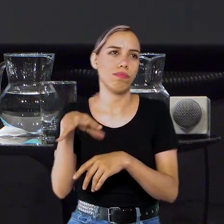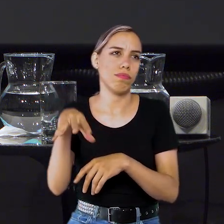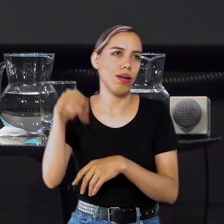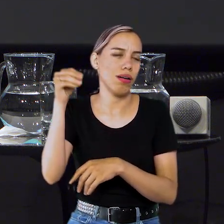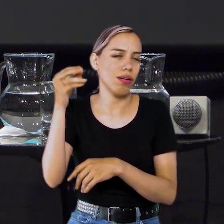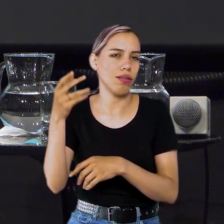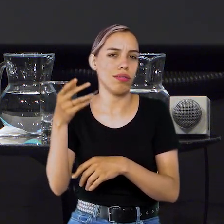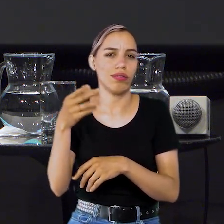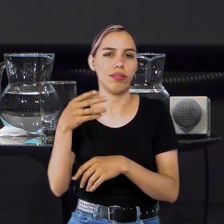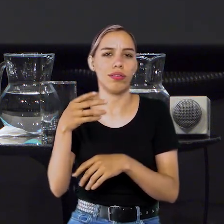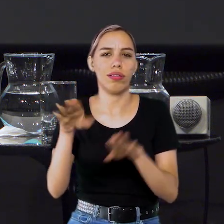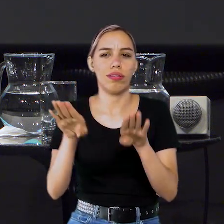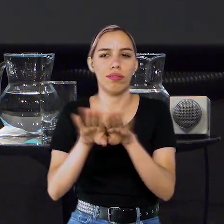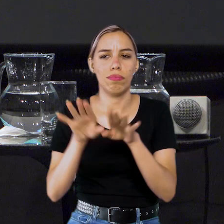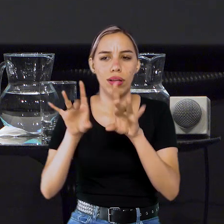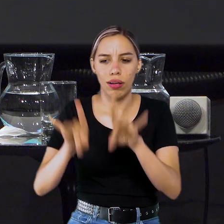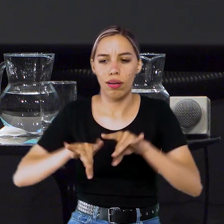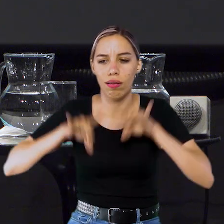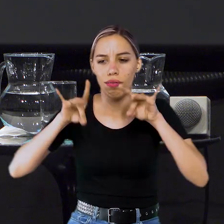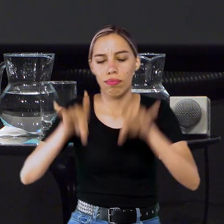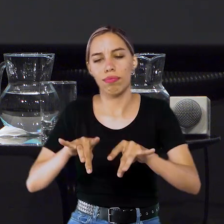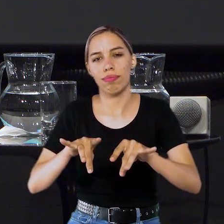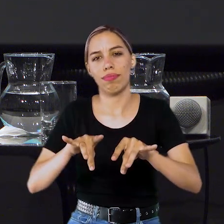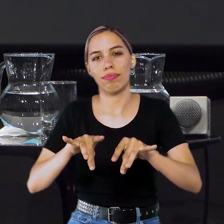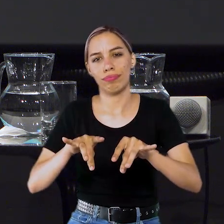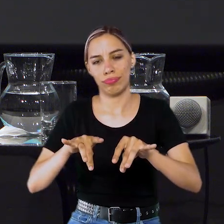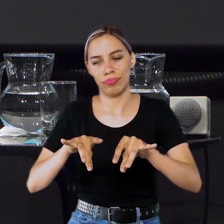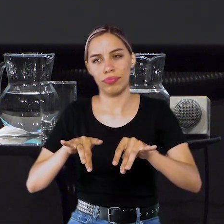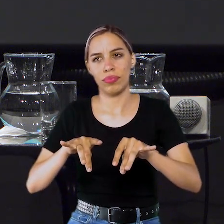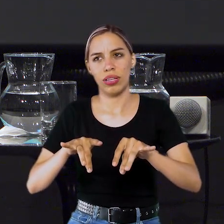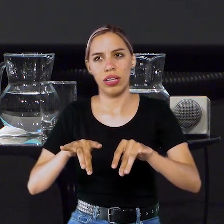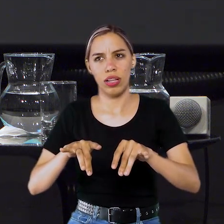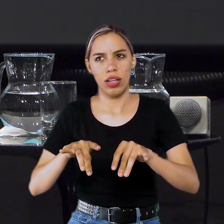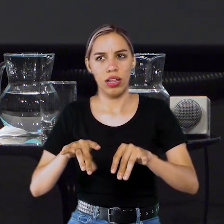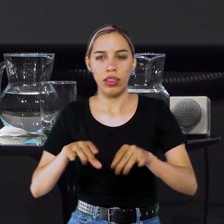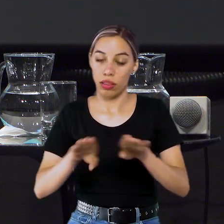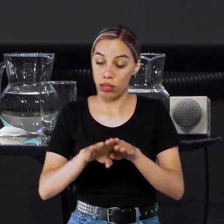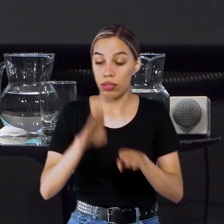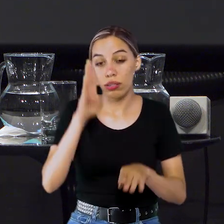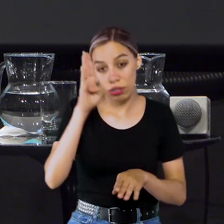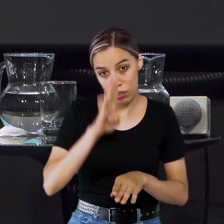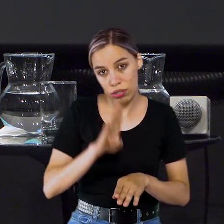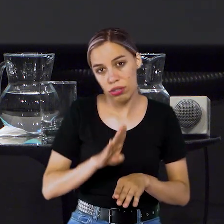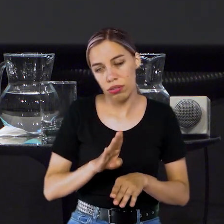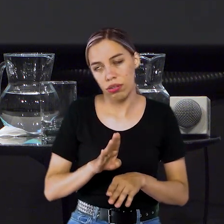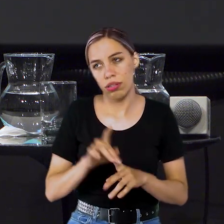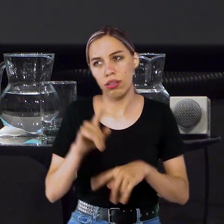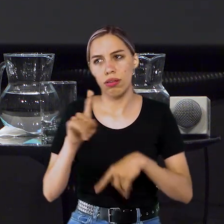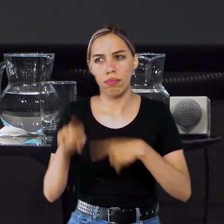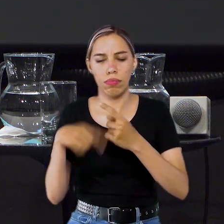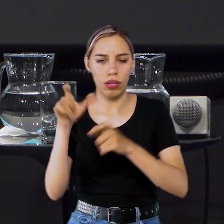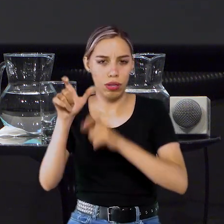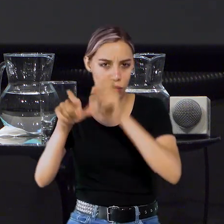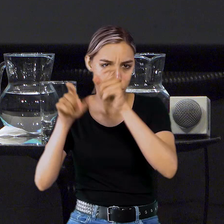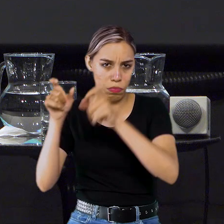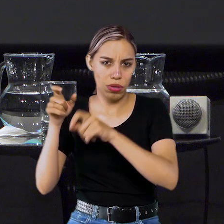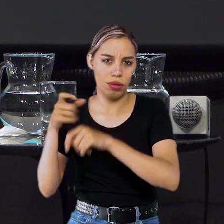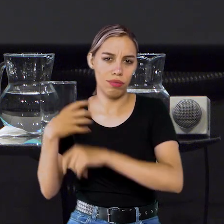participando na minha aula, é claro, brasileiro, né? Mas que se sentiram